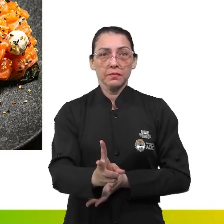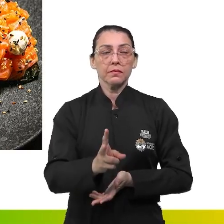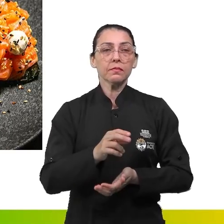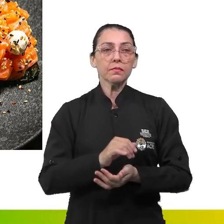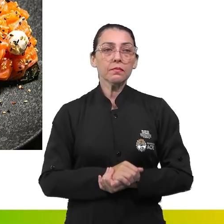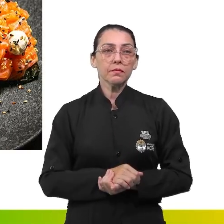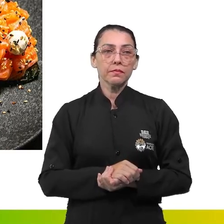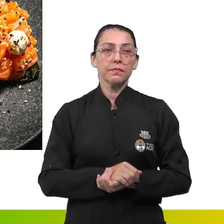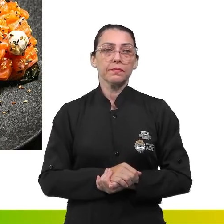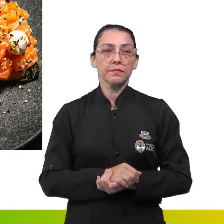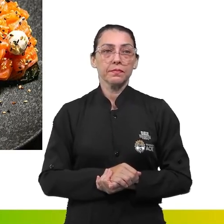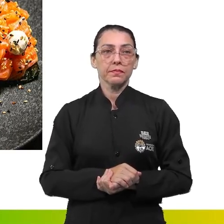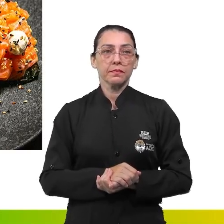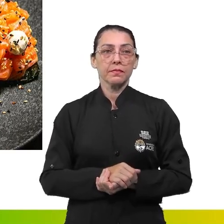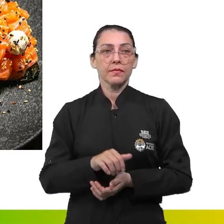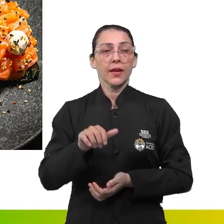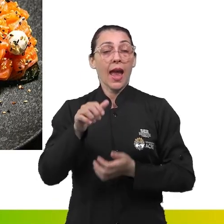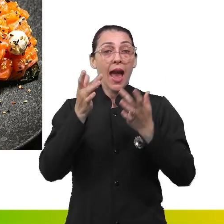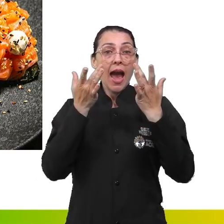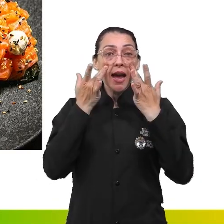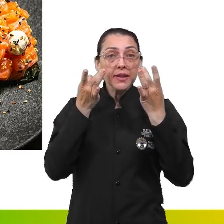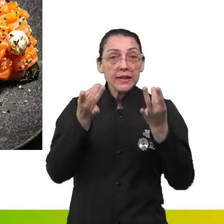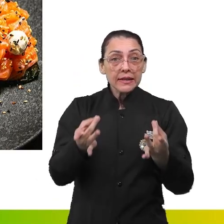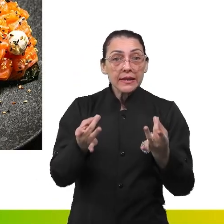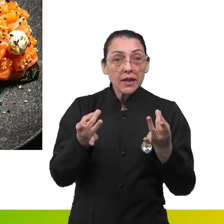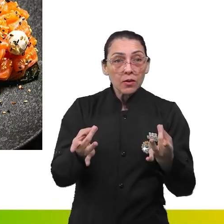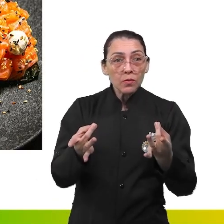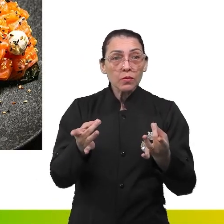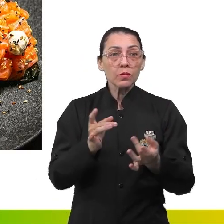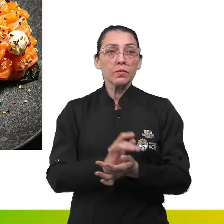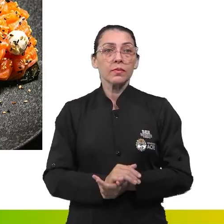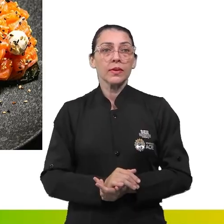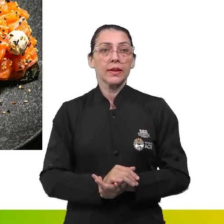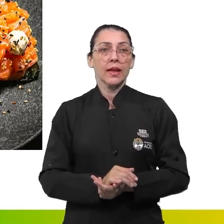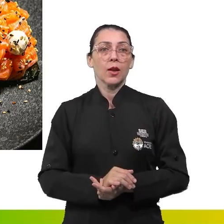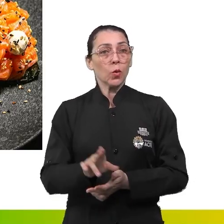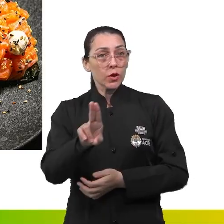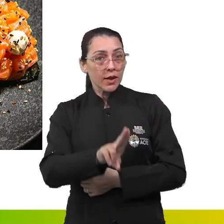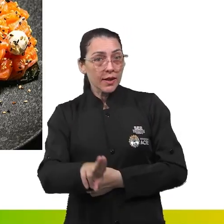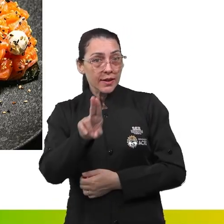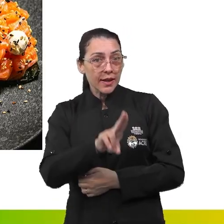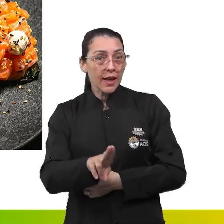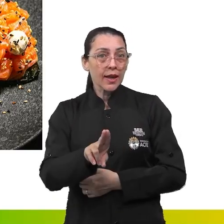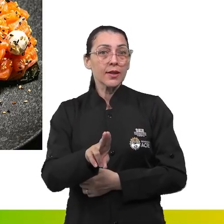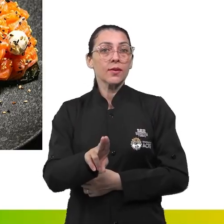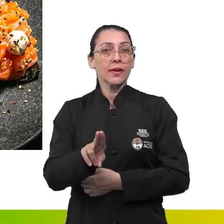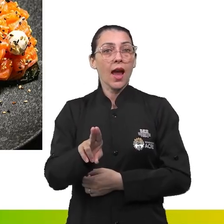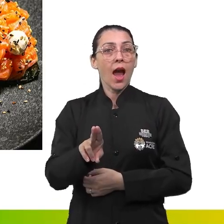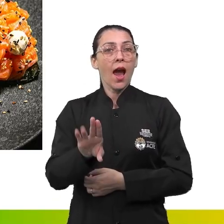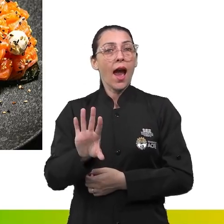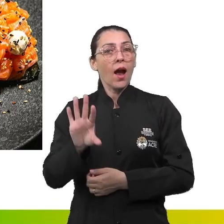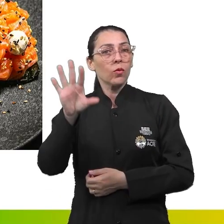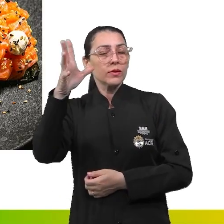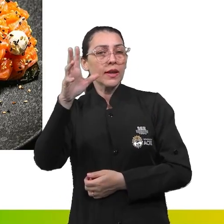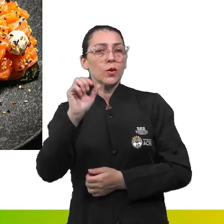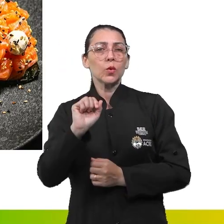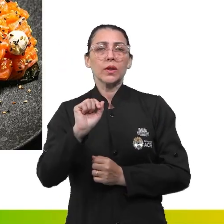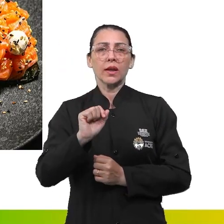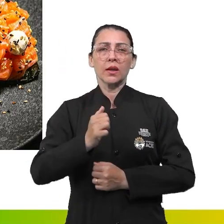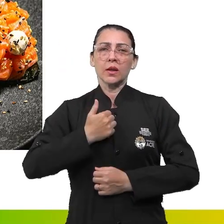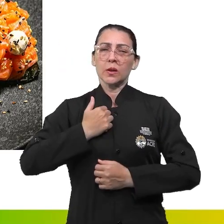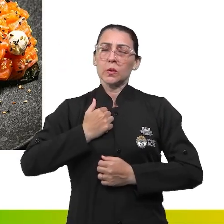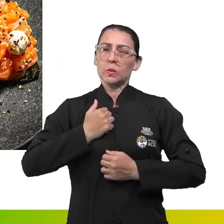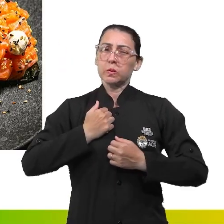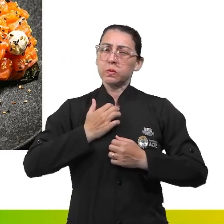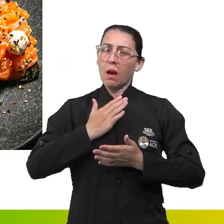Continuando, attention, atenção. Apesar de ser muito utilizados, os estrangeirismos causam